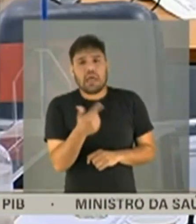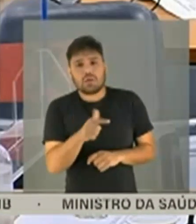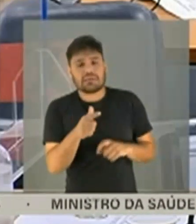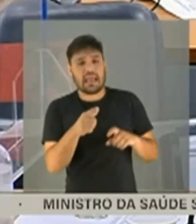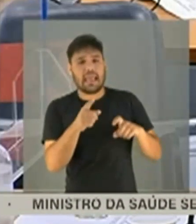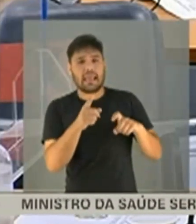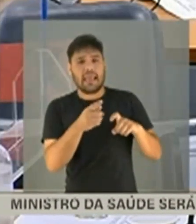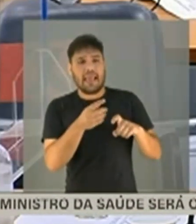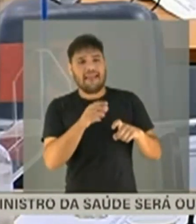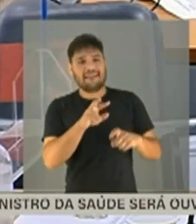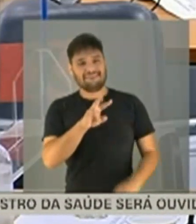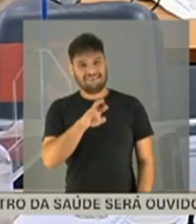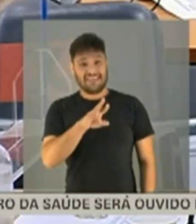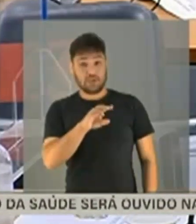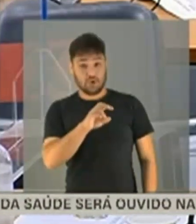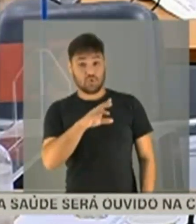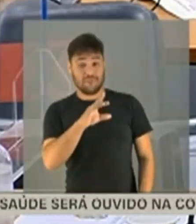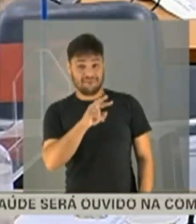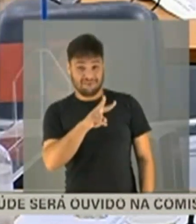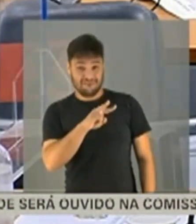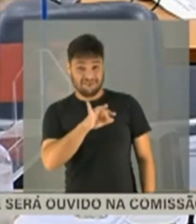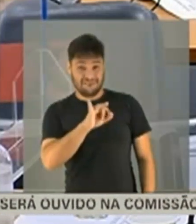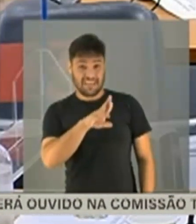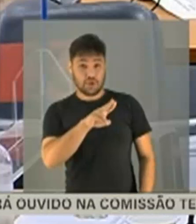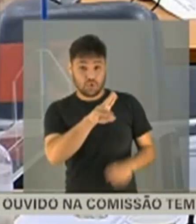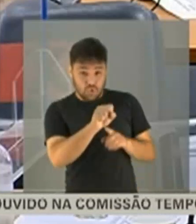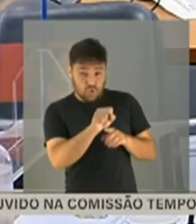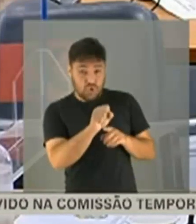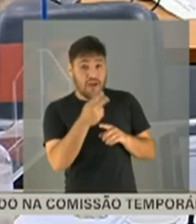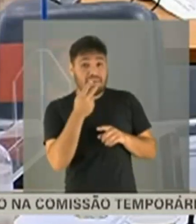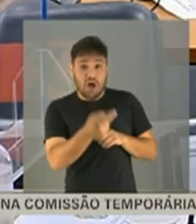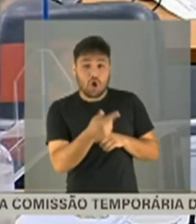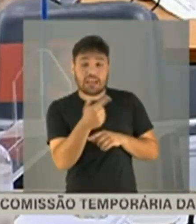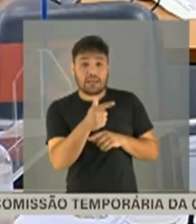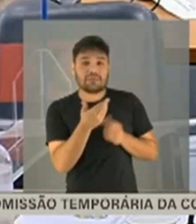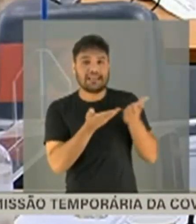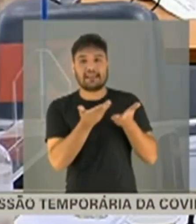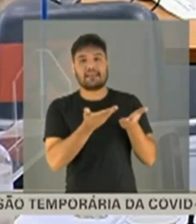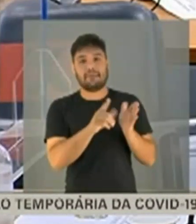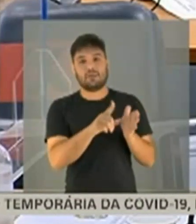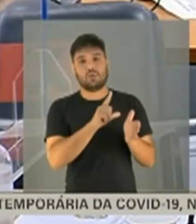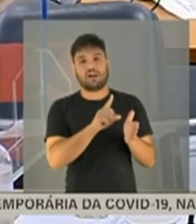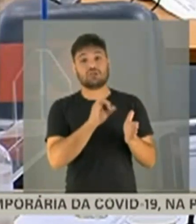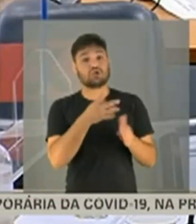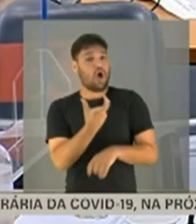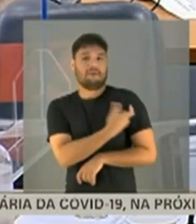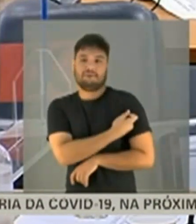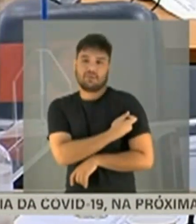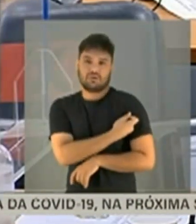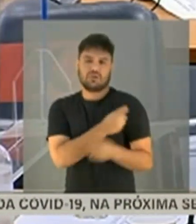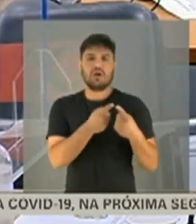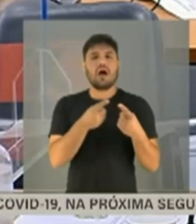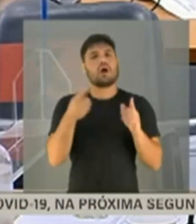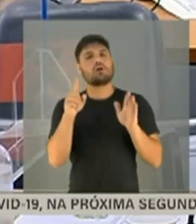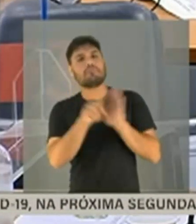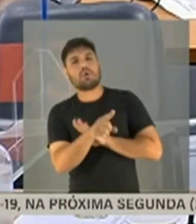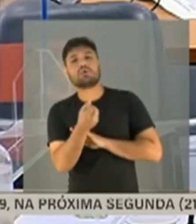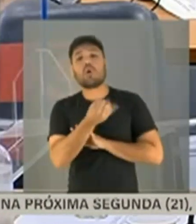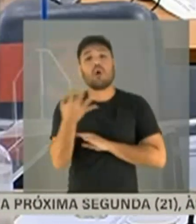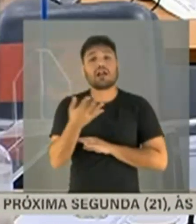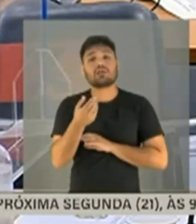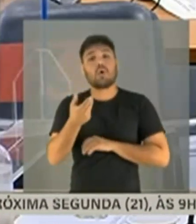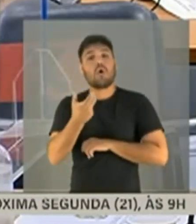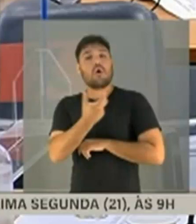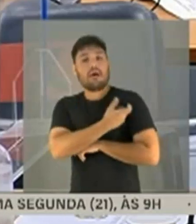para viroses, só vacina. É verdade essa afirmação dele? Quantos antivirais existem na